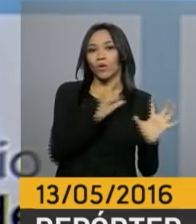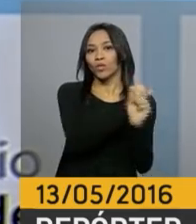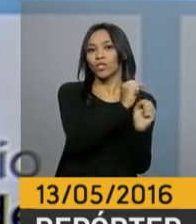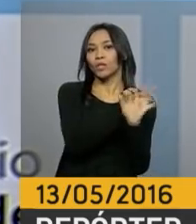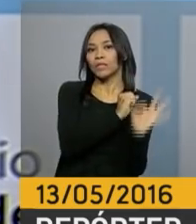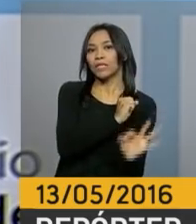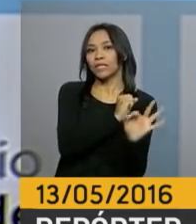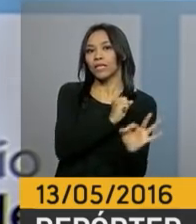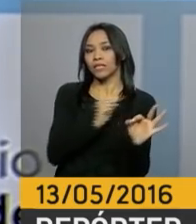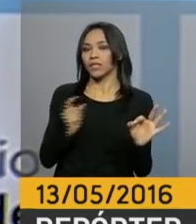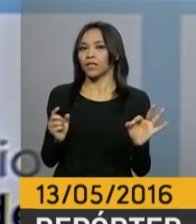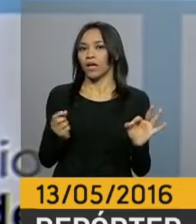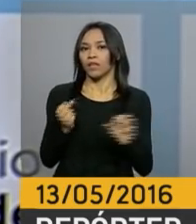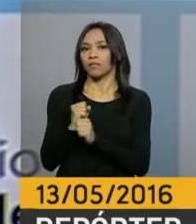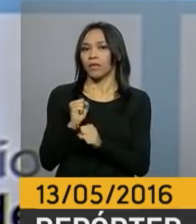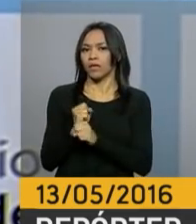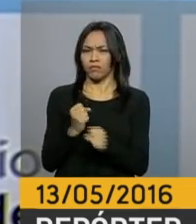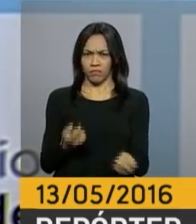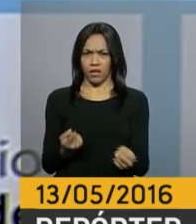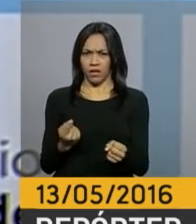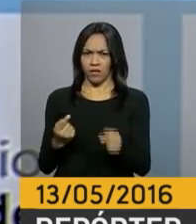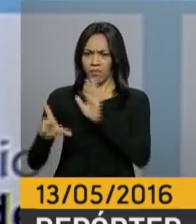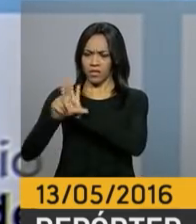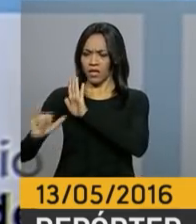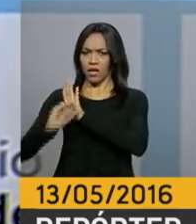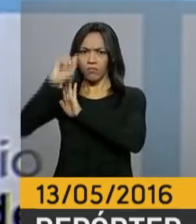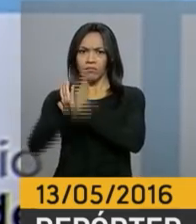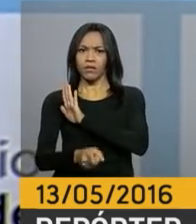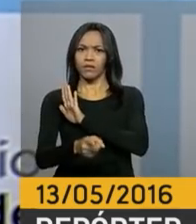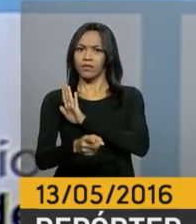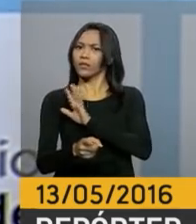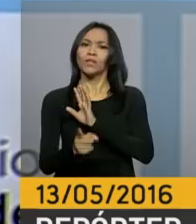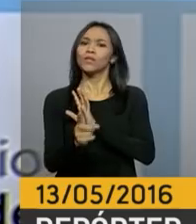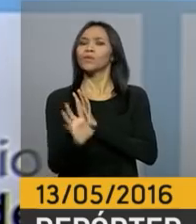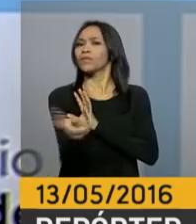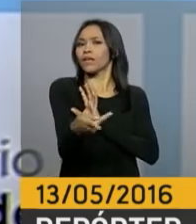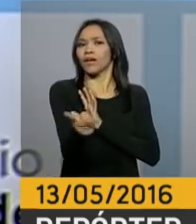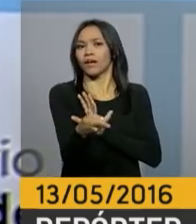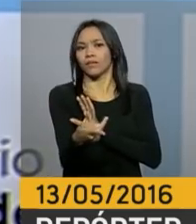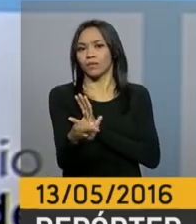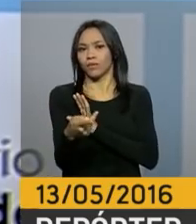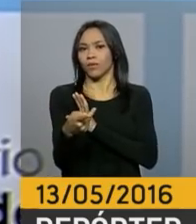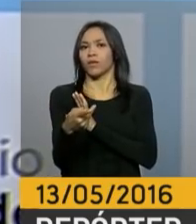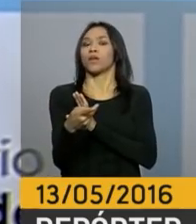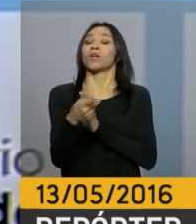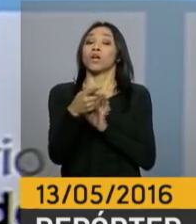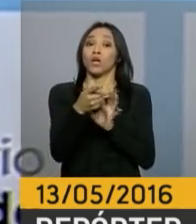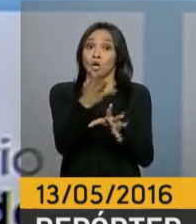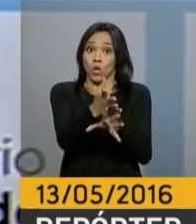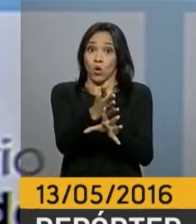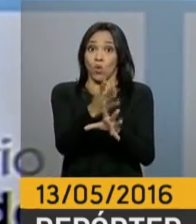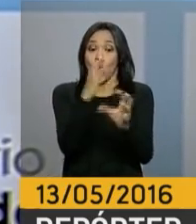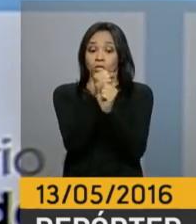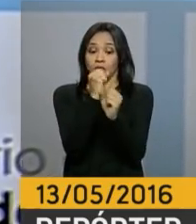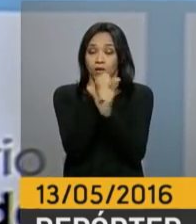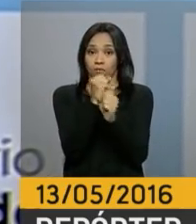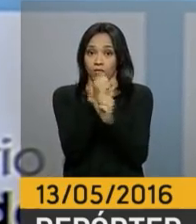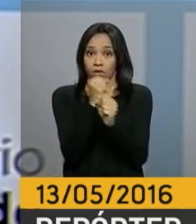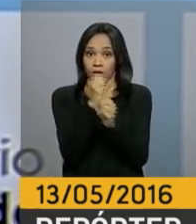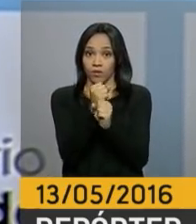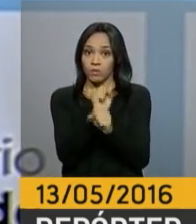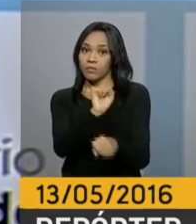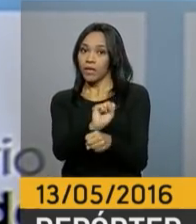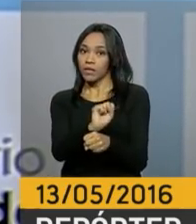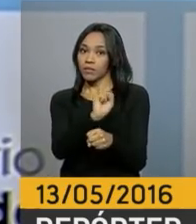porque isso é uma imposição da lei de responsabilidade fiscal Não está errado o ministro do planejamento contingencia e fica esperando saber se a